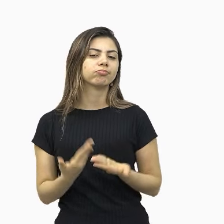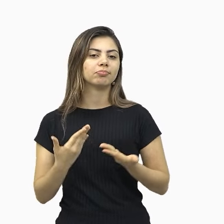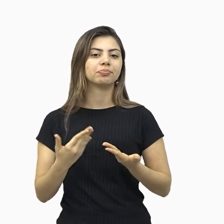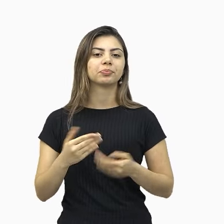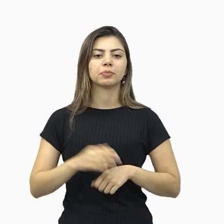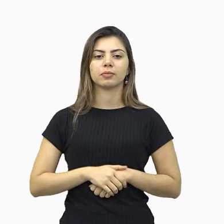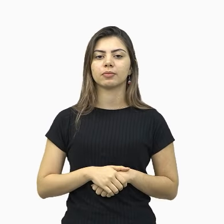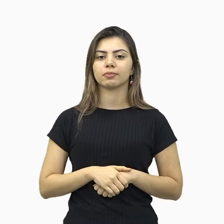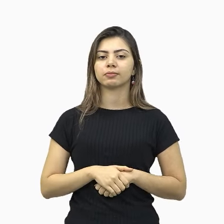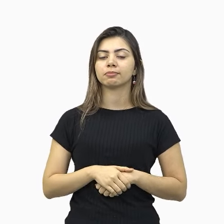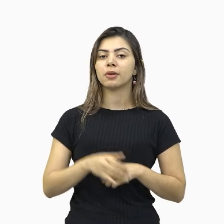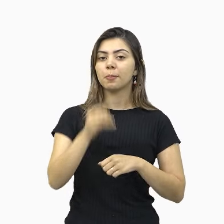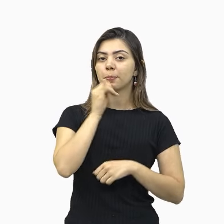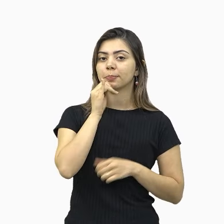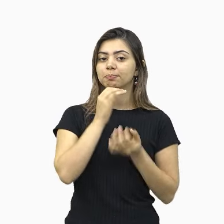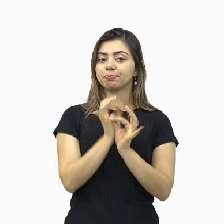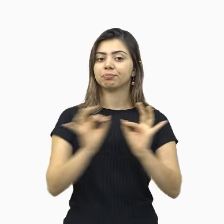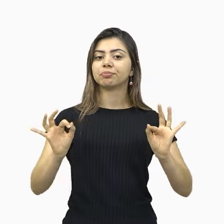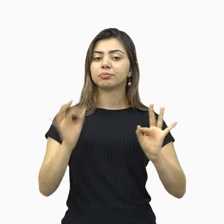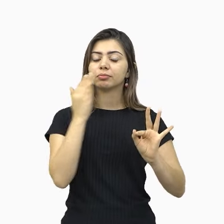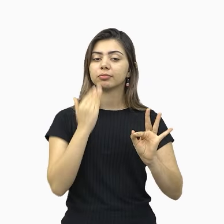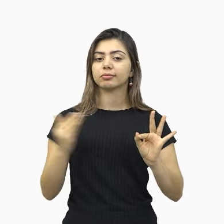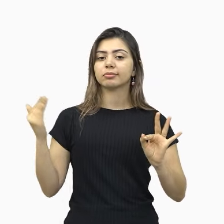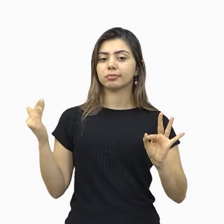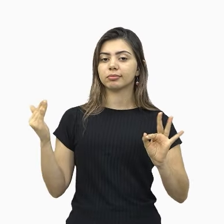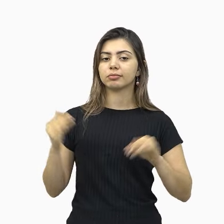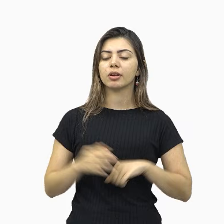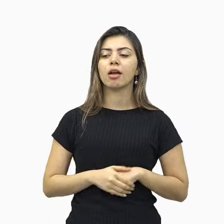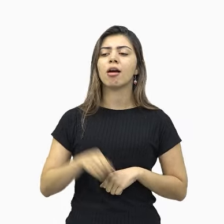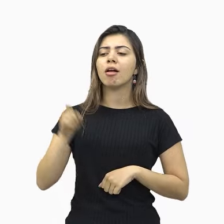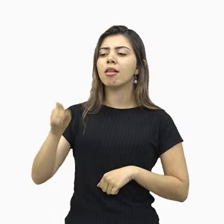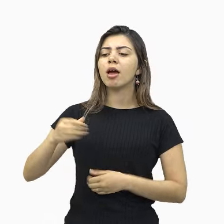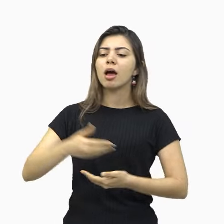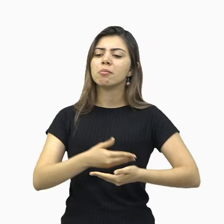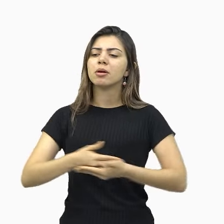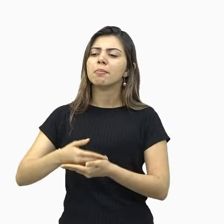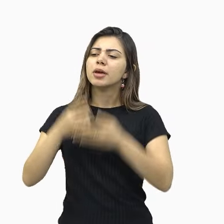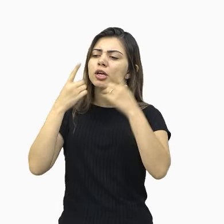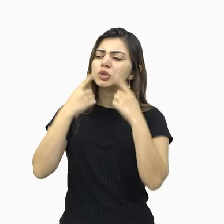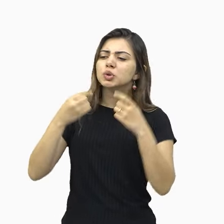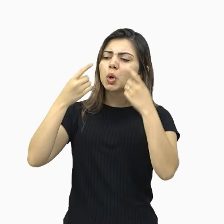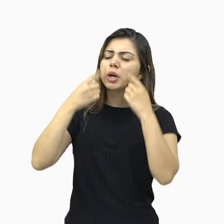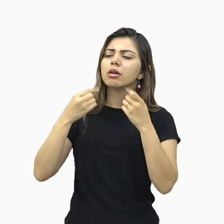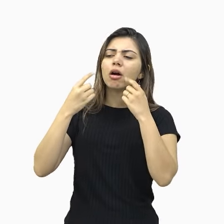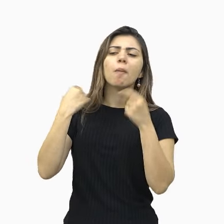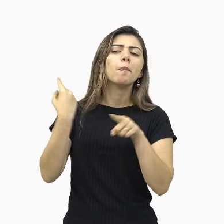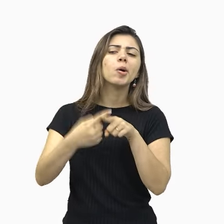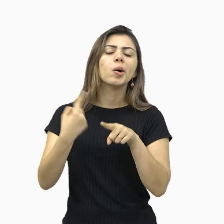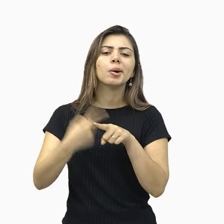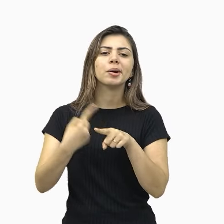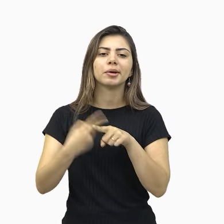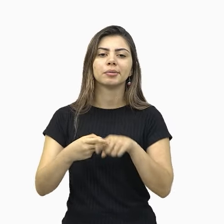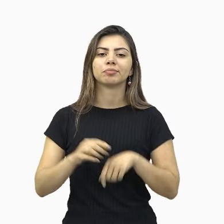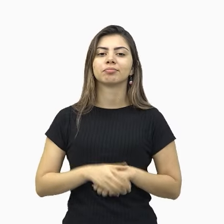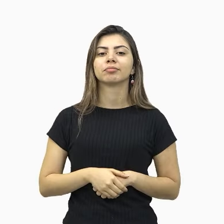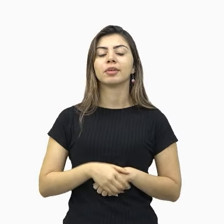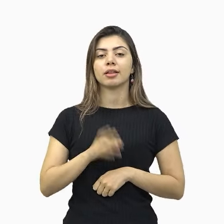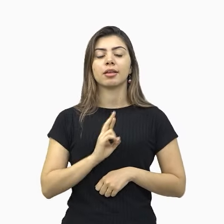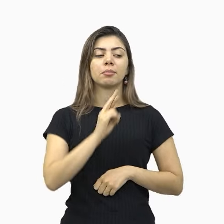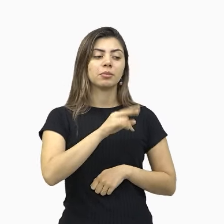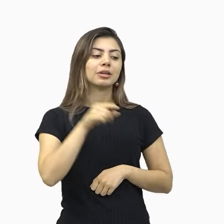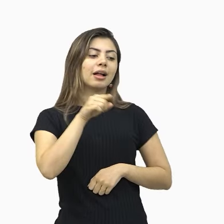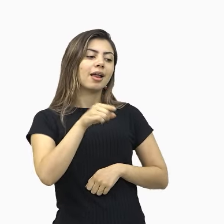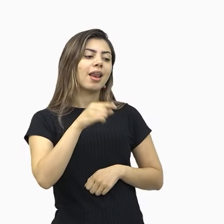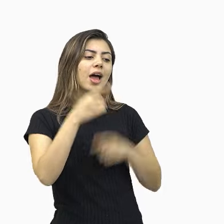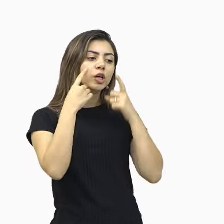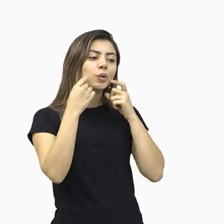the baby crying? Por que o baby está chorando? O bebê está chorando. Because he's sleepy. Então, ele está com sono. Então,